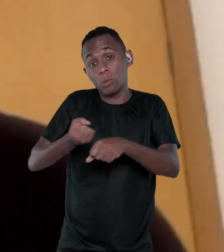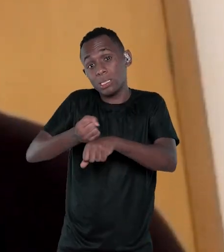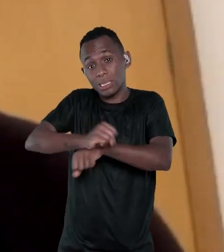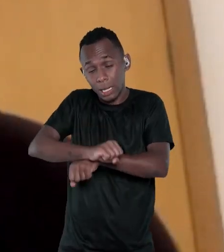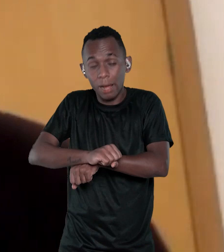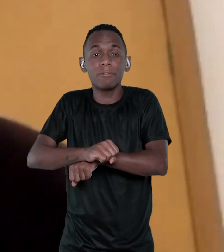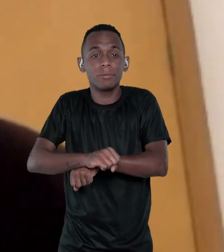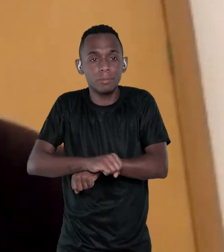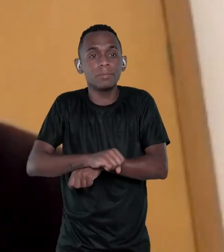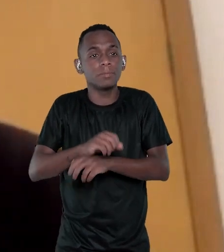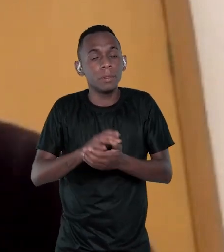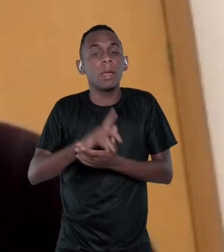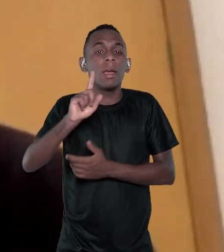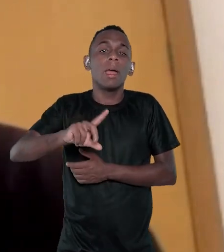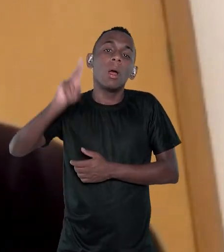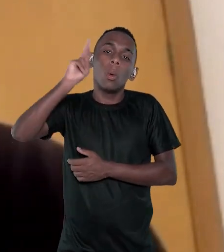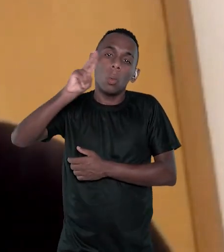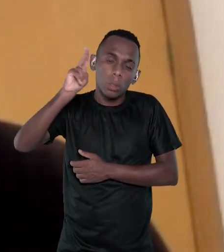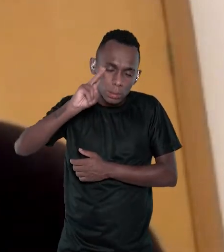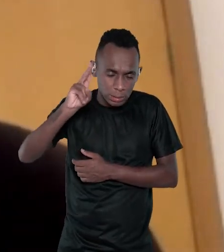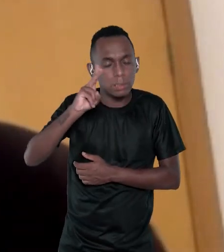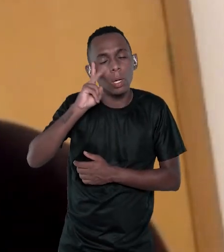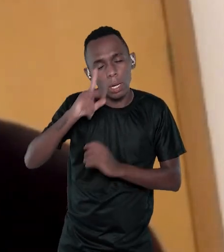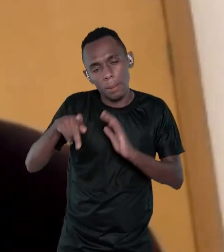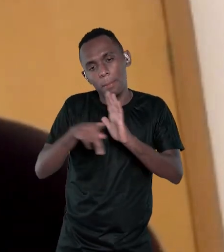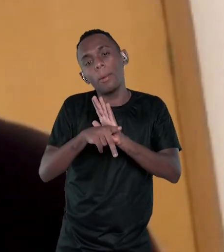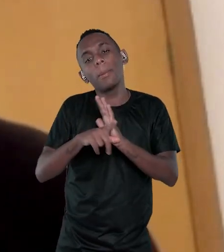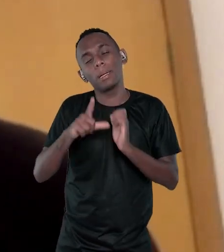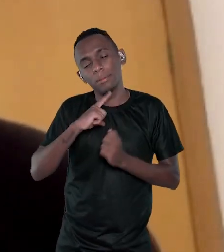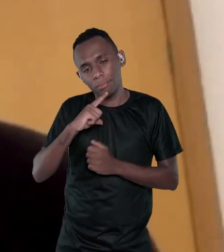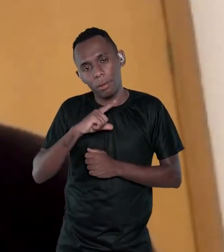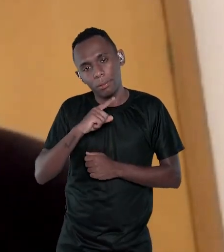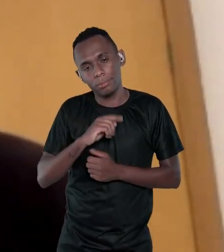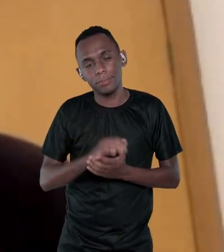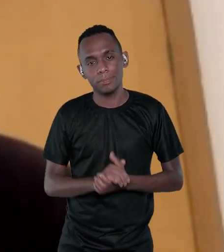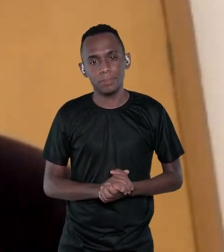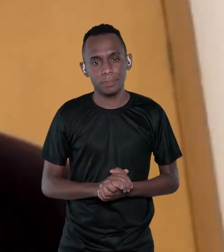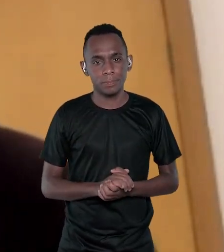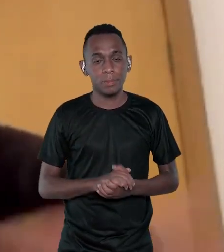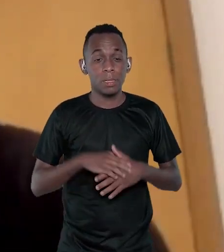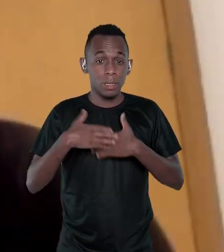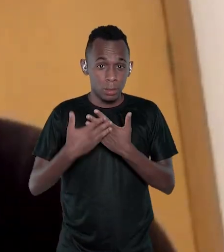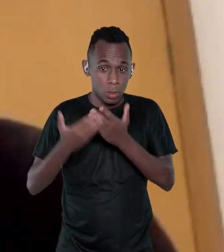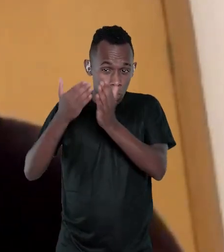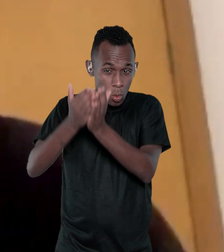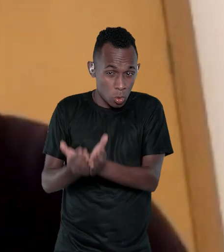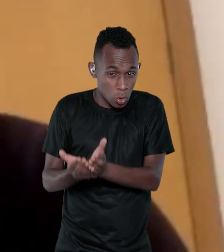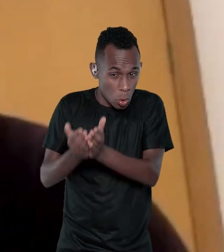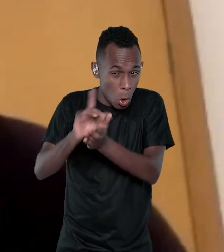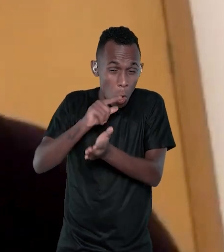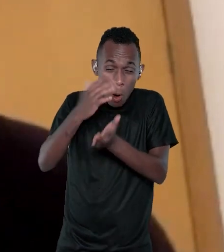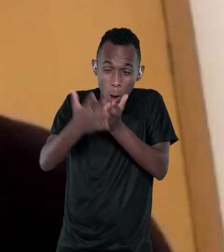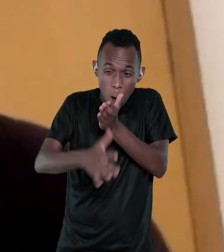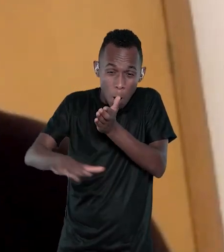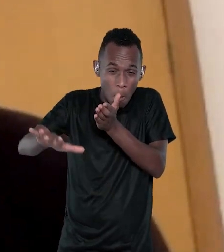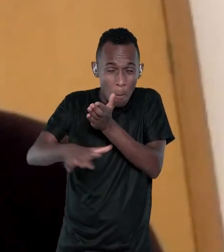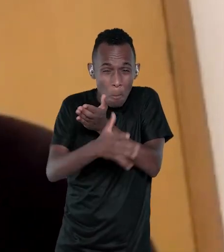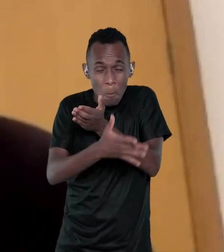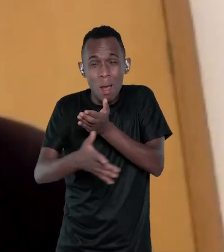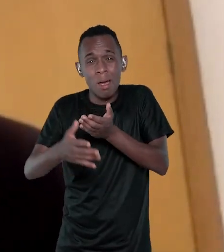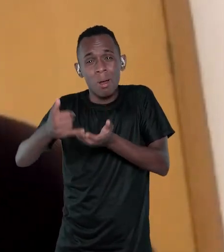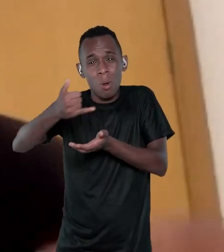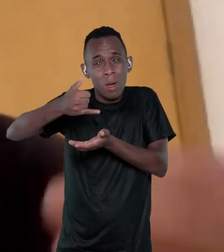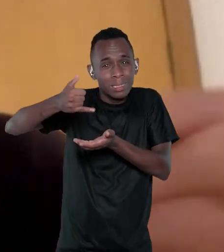escravos livres. Essa é a história da nau catarinense. E aí acabou, lá no meio do mar,